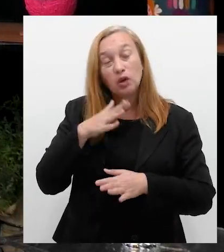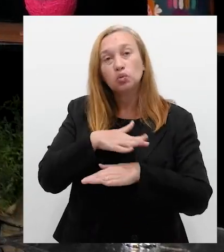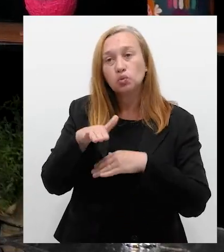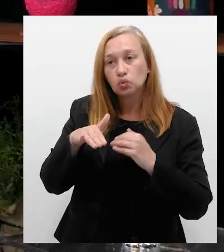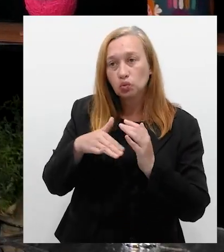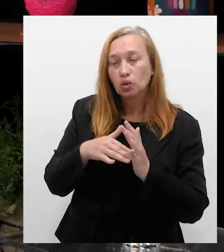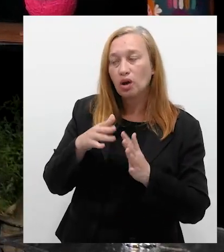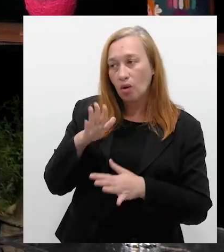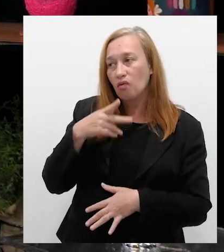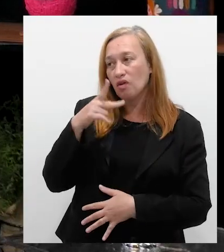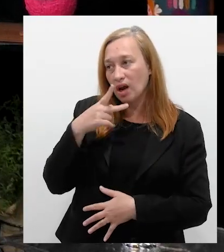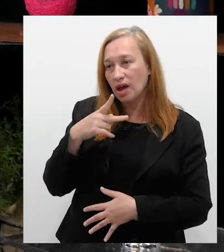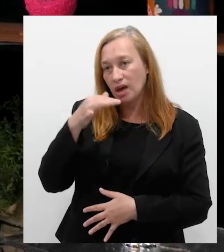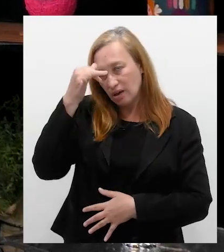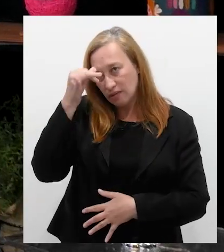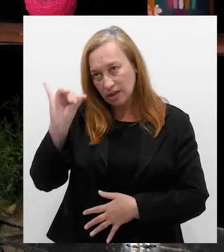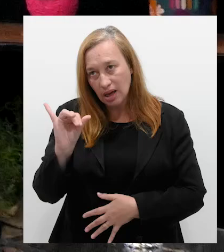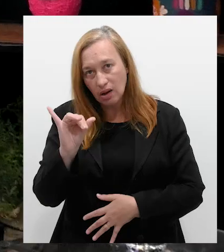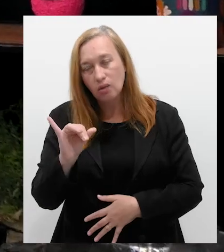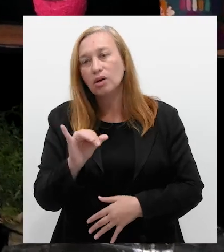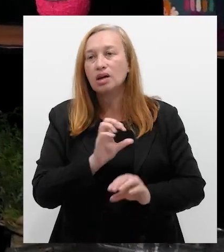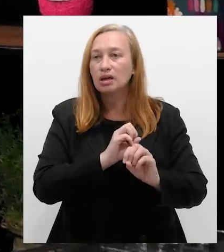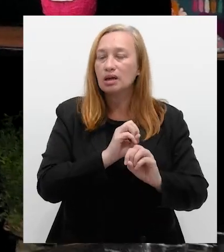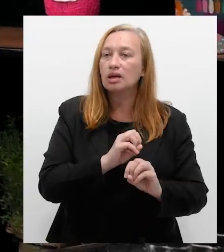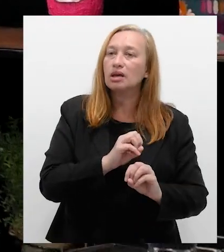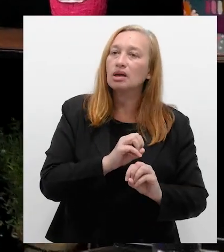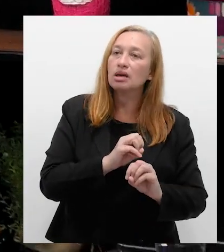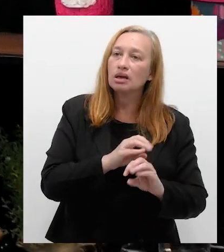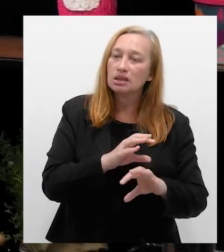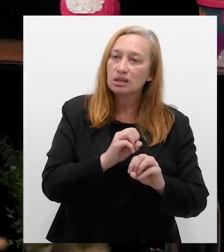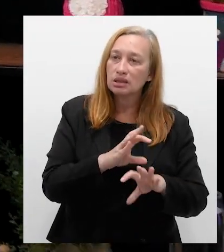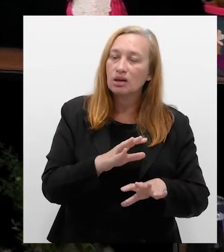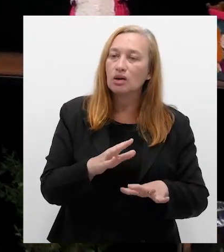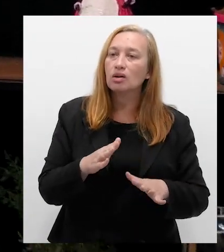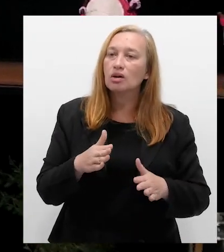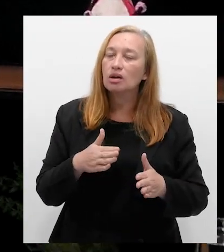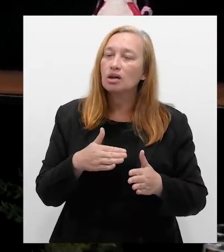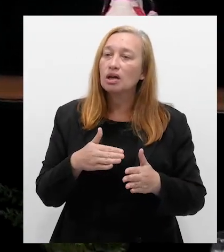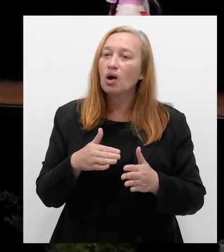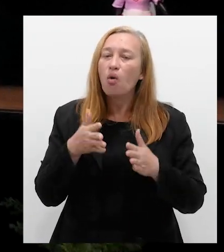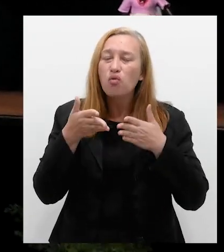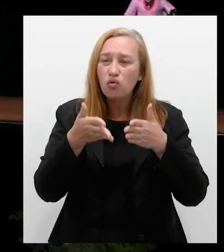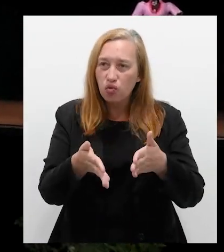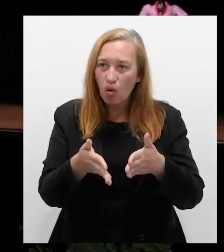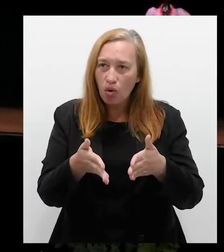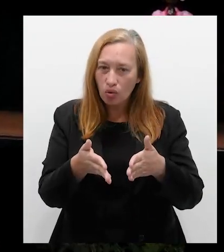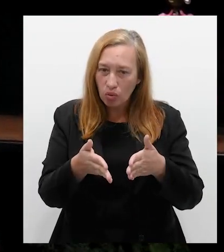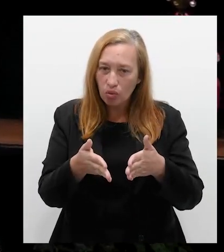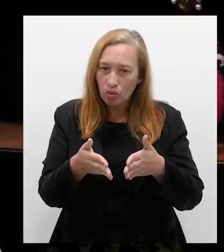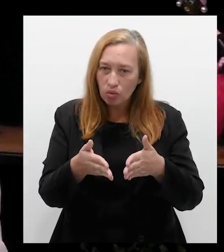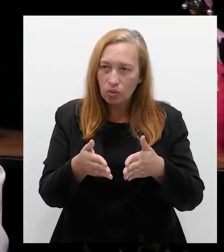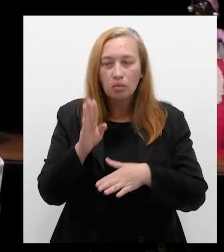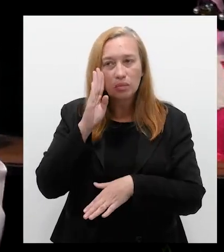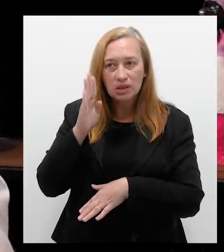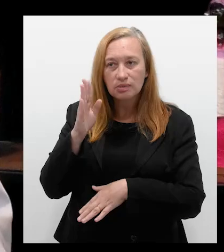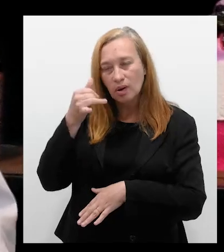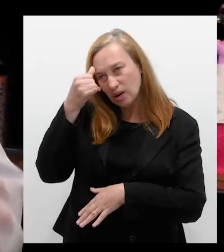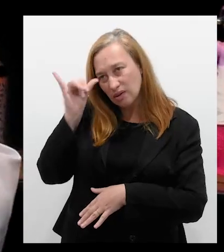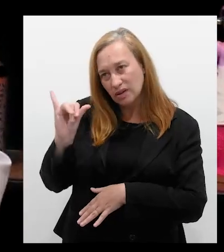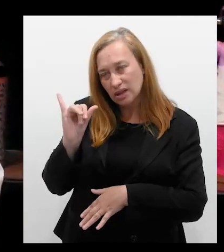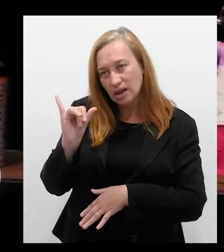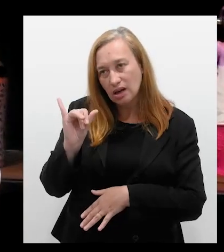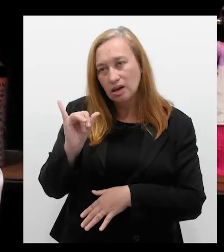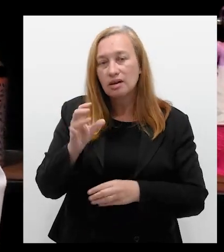falei, foco muito na prevenção e promoção porque é o carro-chefe de uma odontologia social, né? É prevenir